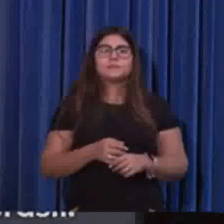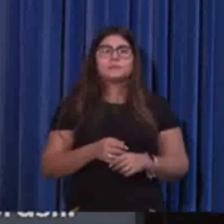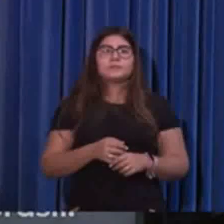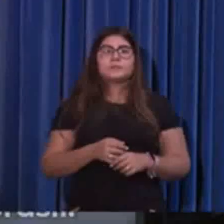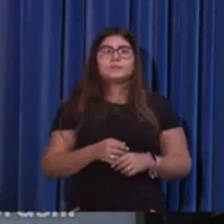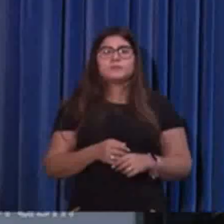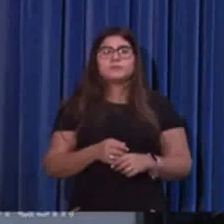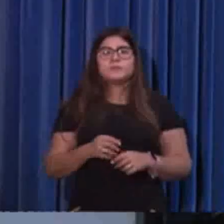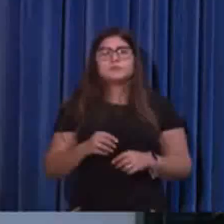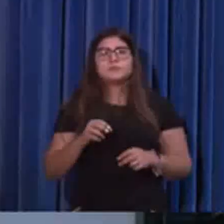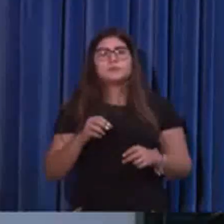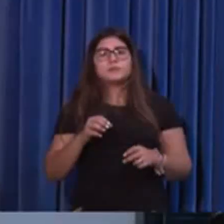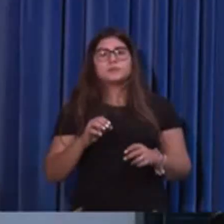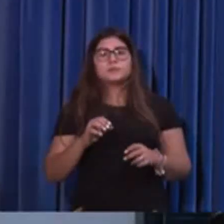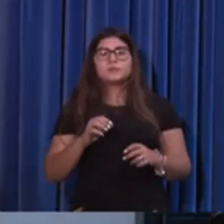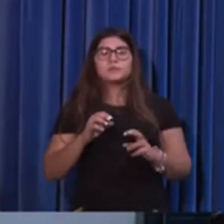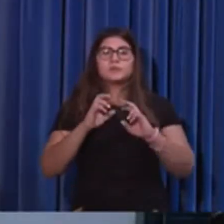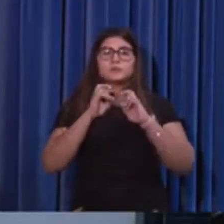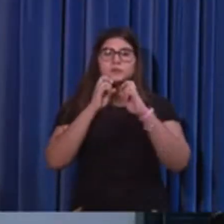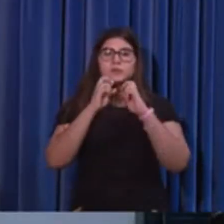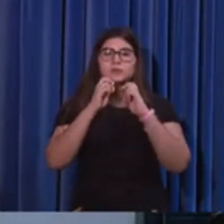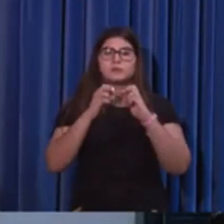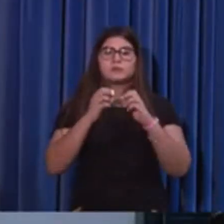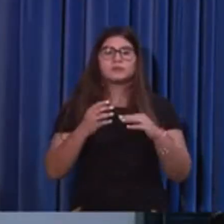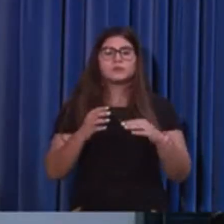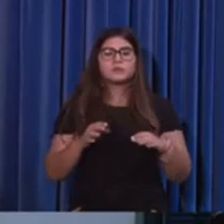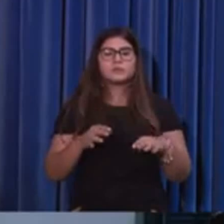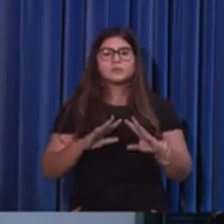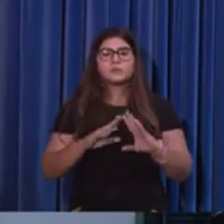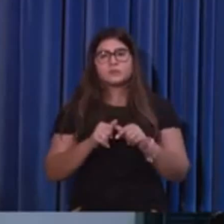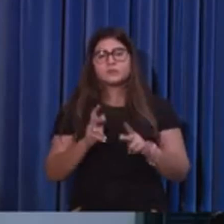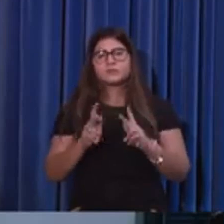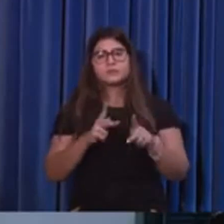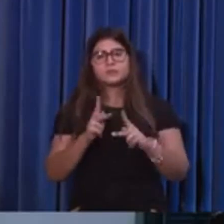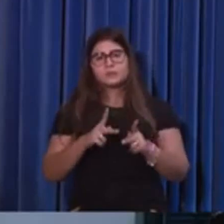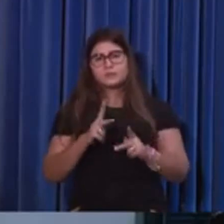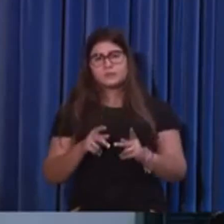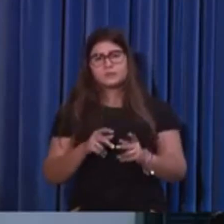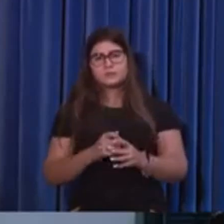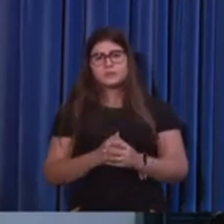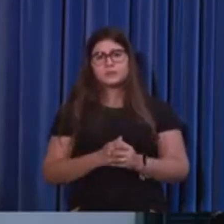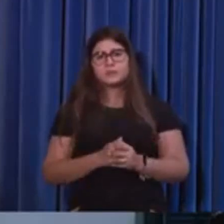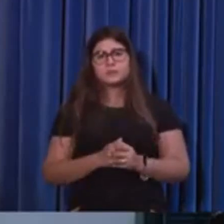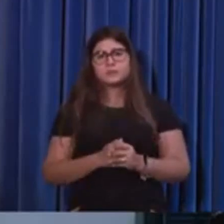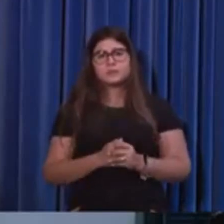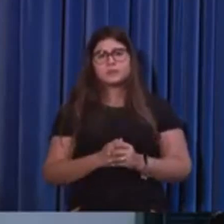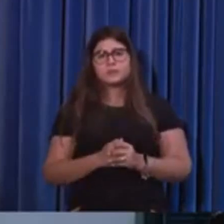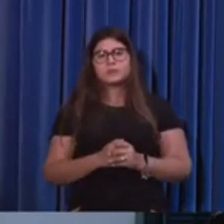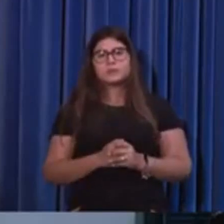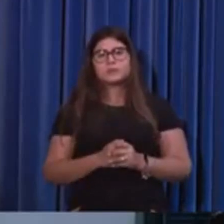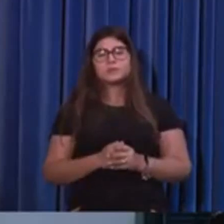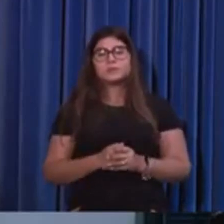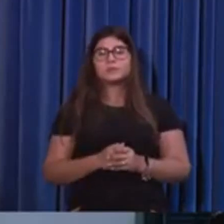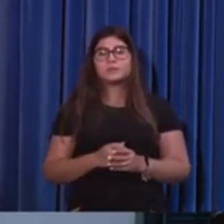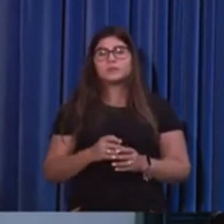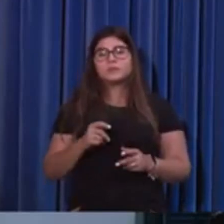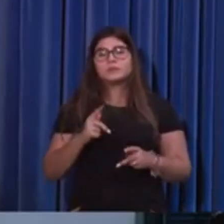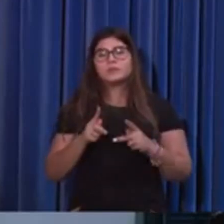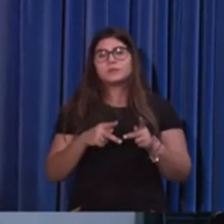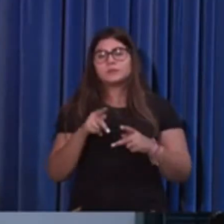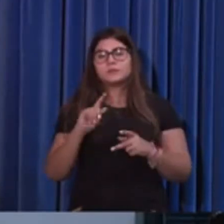poderoso. Será um dia de grande e profundo terror para os que não creram em Deus e na sua